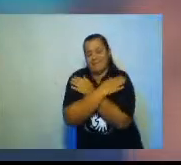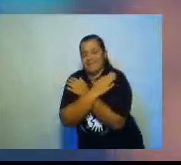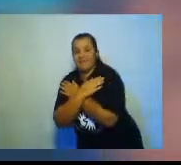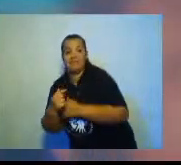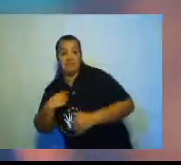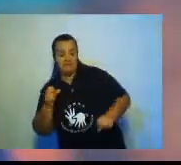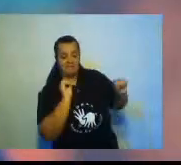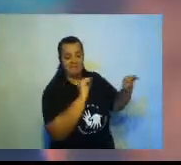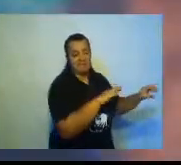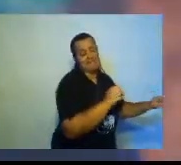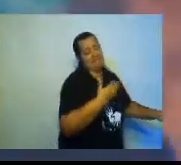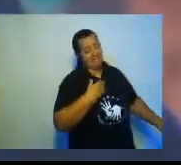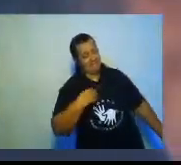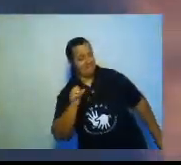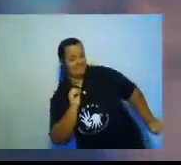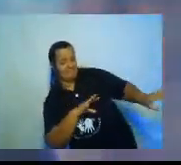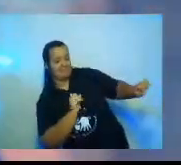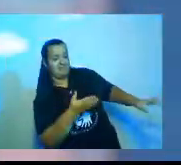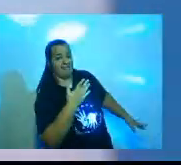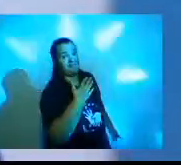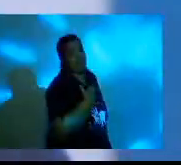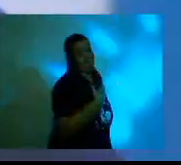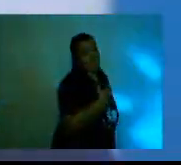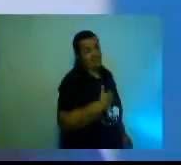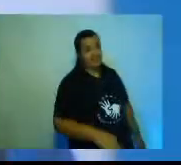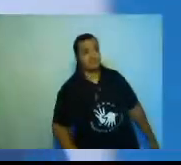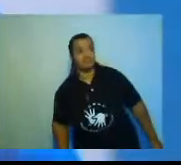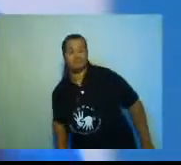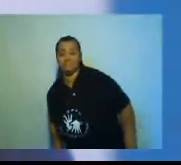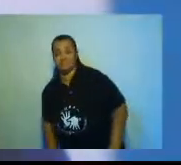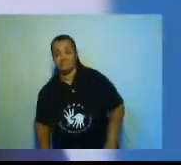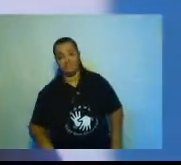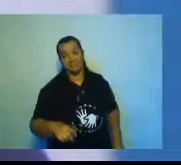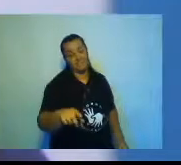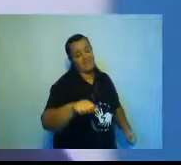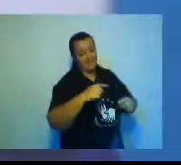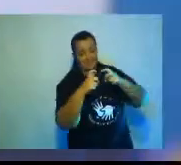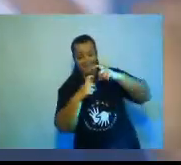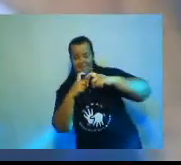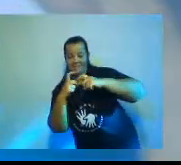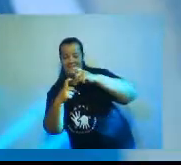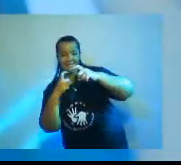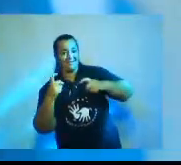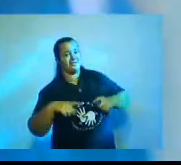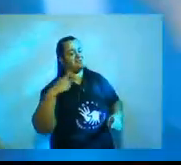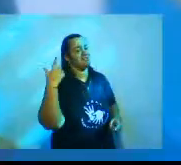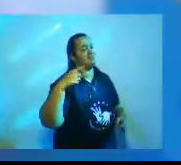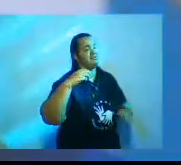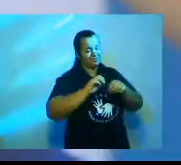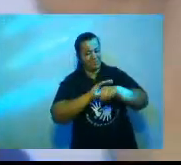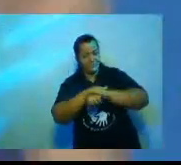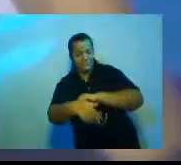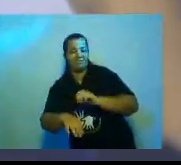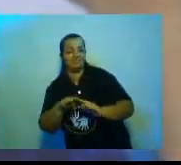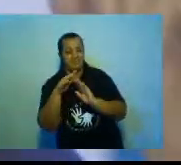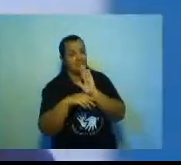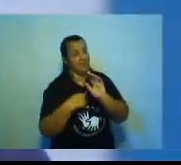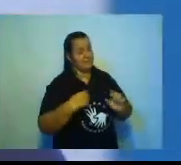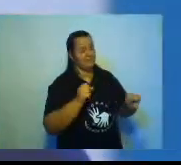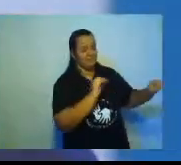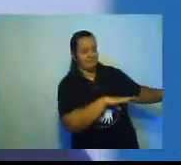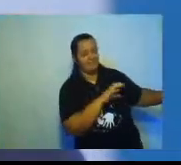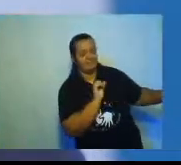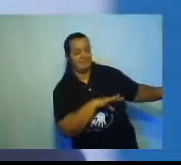amasso cabuloso. Quem ensina fui eu, quem ensina fui eu. Se ele faz a noite inteira, pede pra falar besteira.